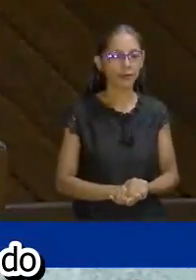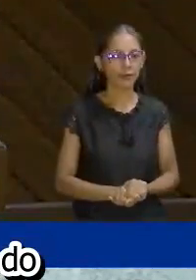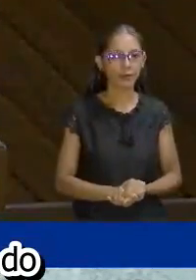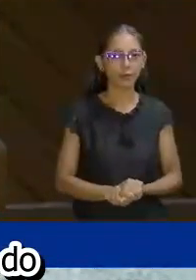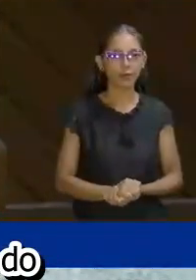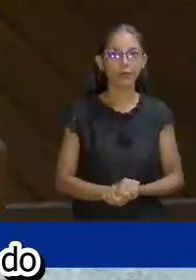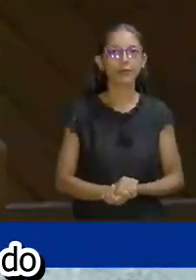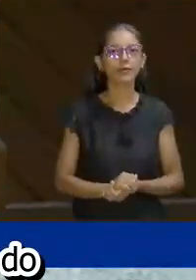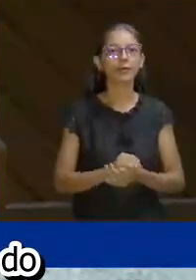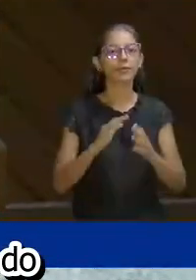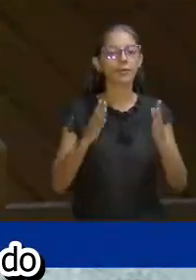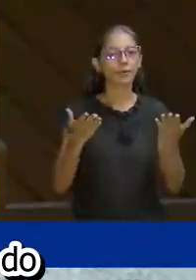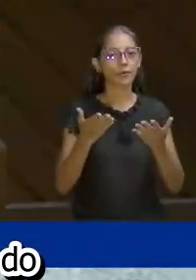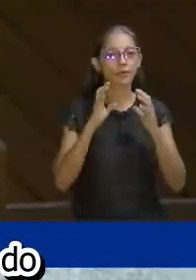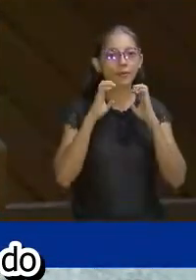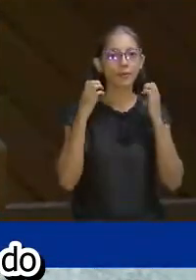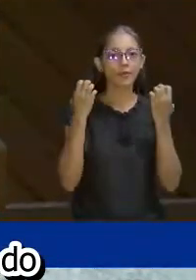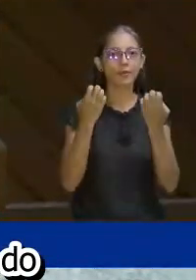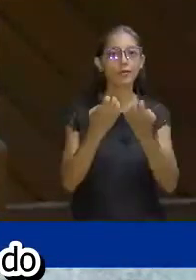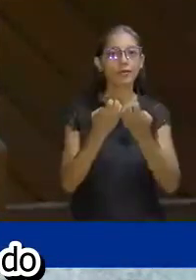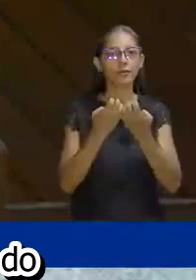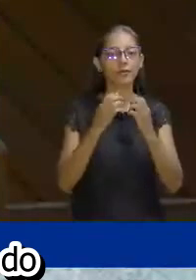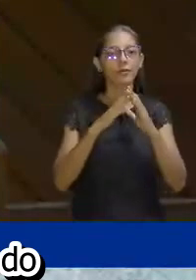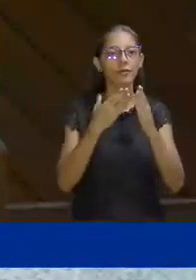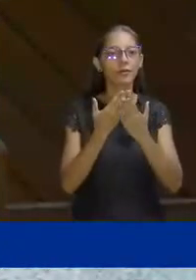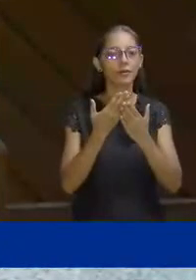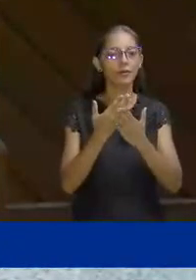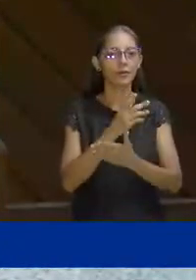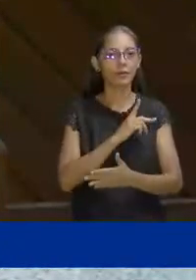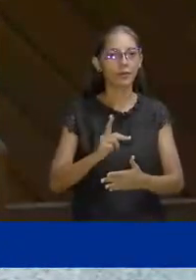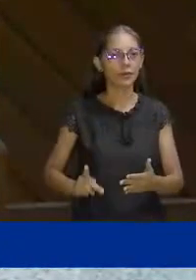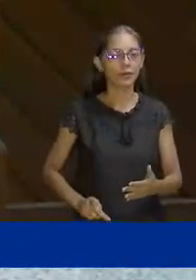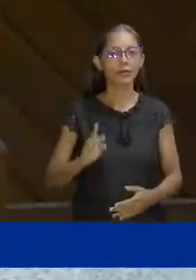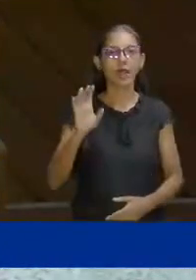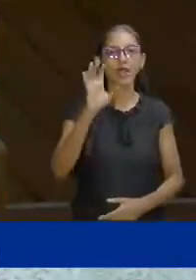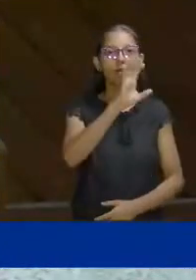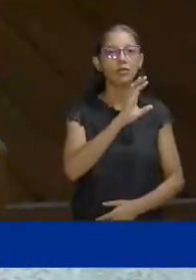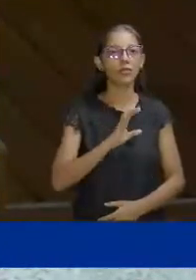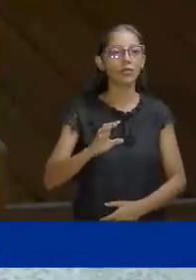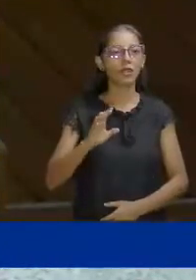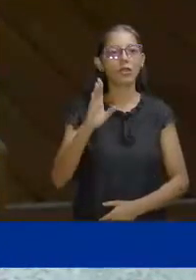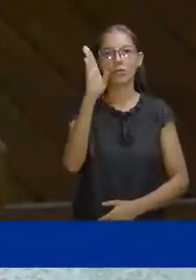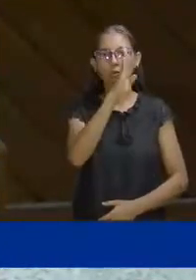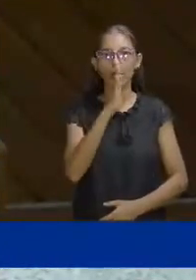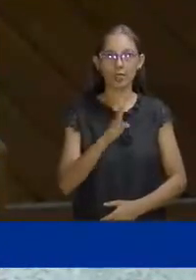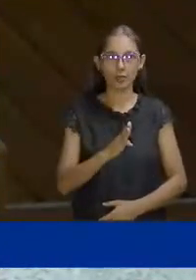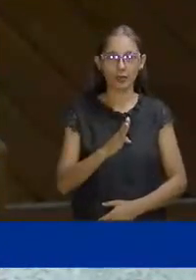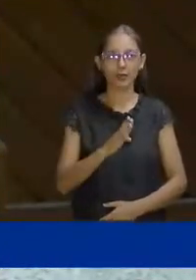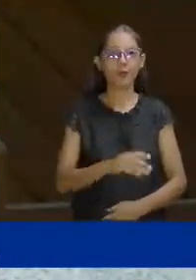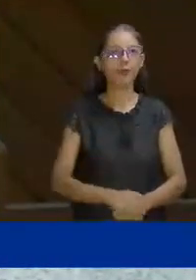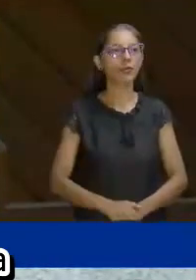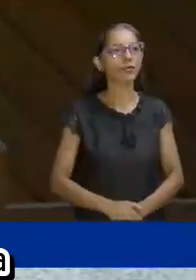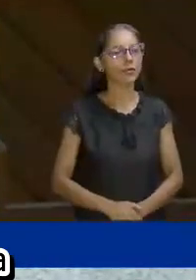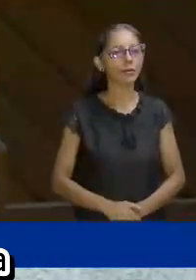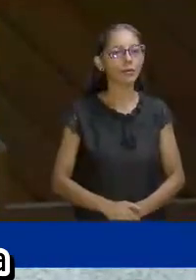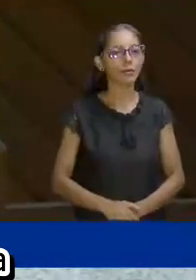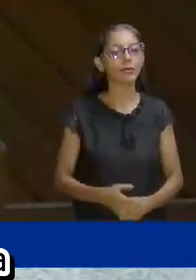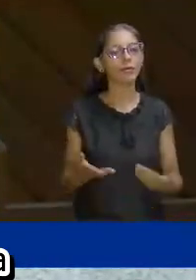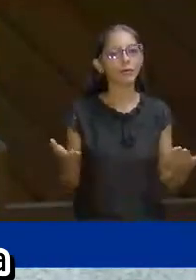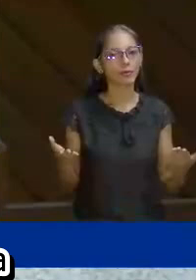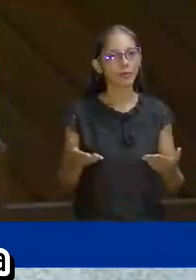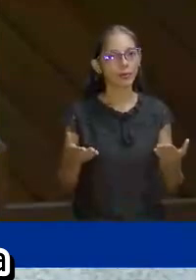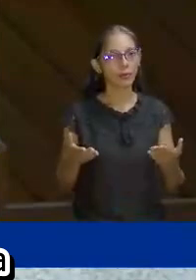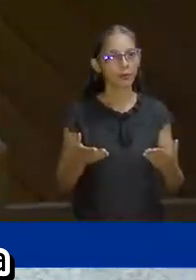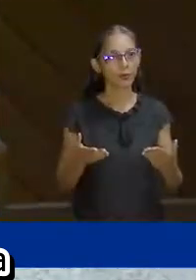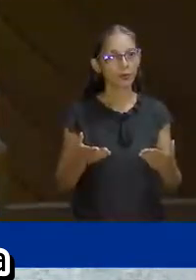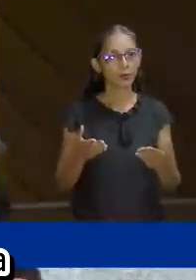Colégio de Presidentes dos Tribunais Regionais Eleitorais do Brasil. É com muita satisfação Na que o tela, no Tribunal canto direito Regional superior,